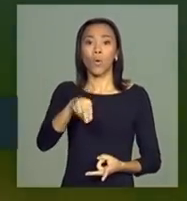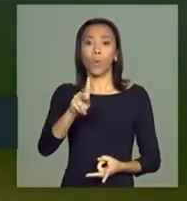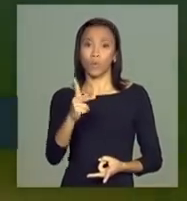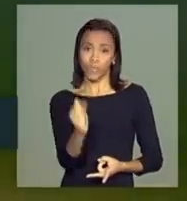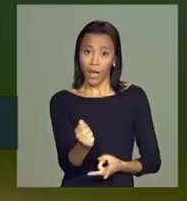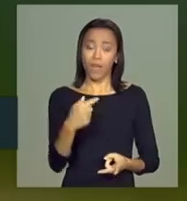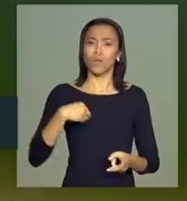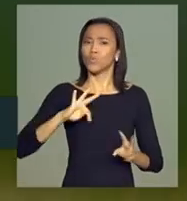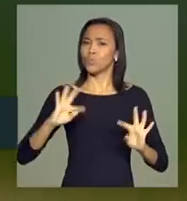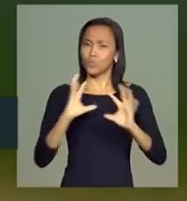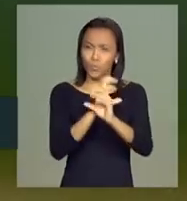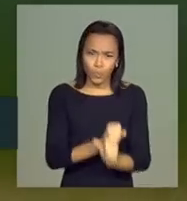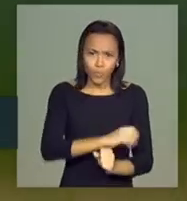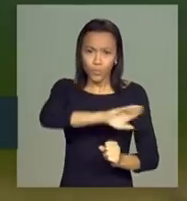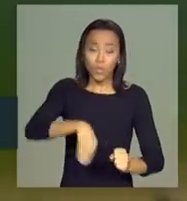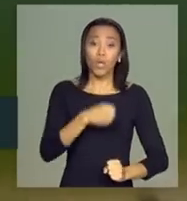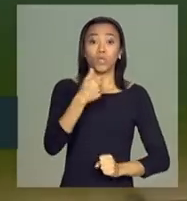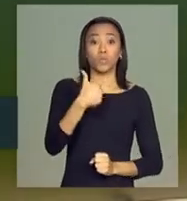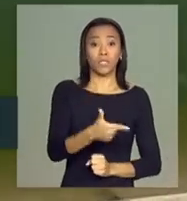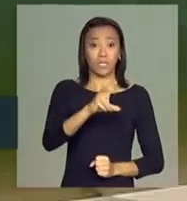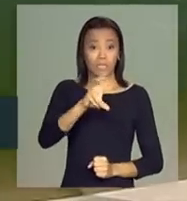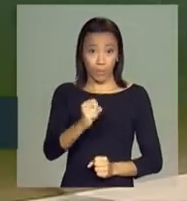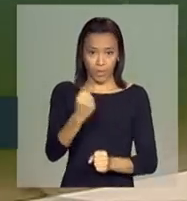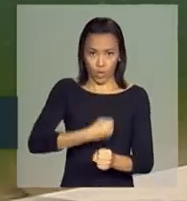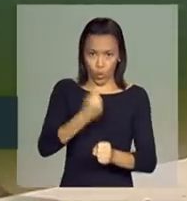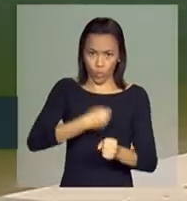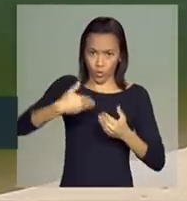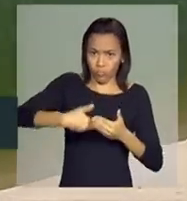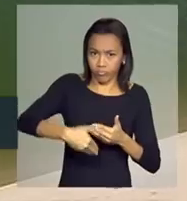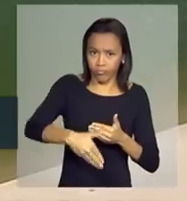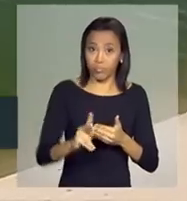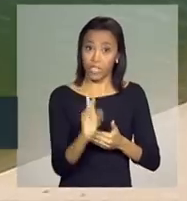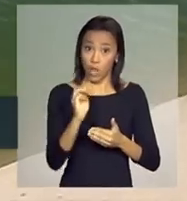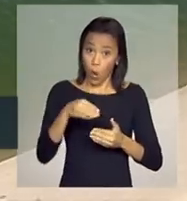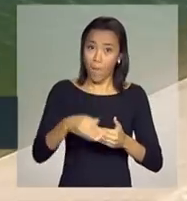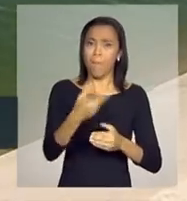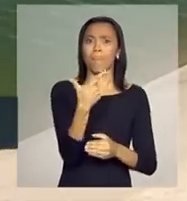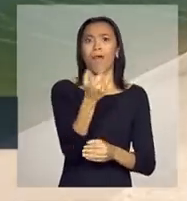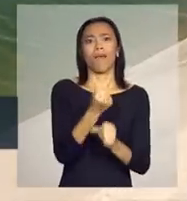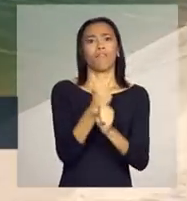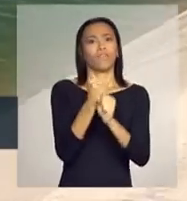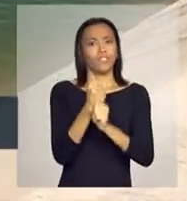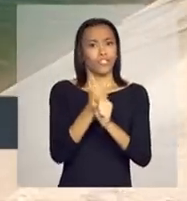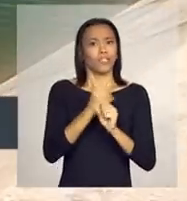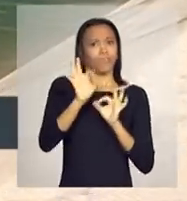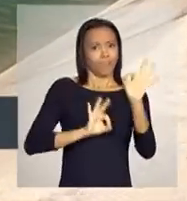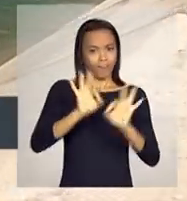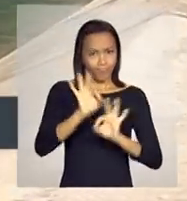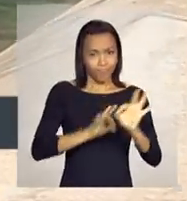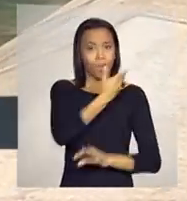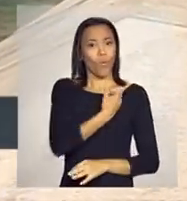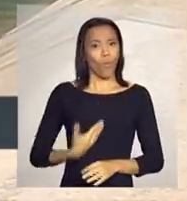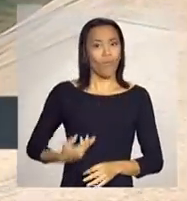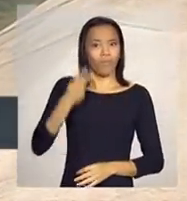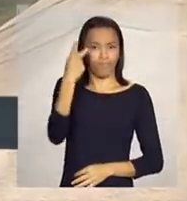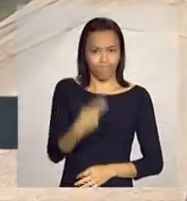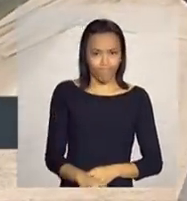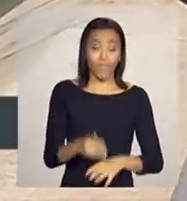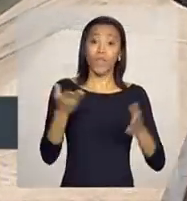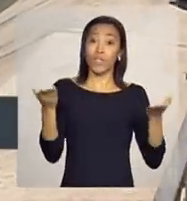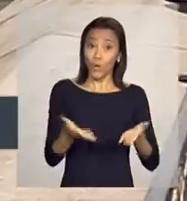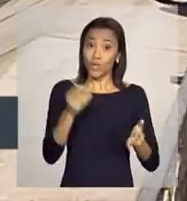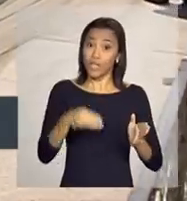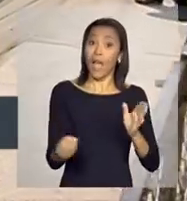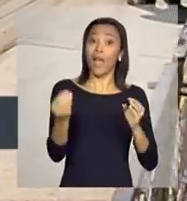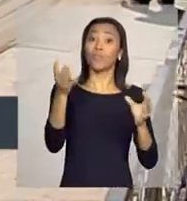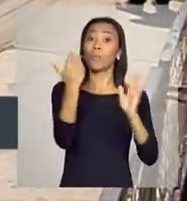vão ser 250 quilômetros desta obra que foi planejada há mais de 20 anos pelo governo local. E hoje faz parte do